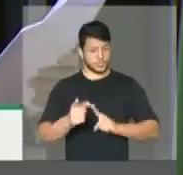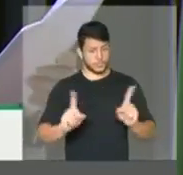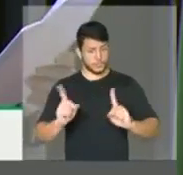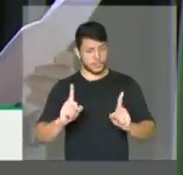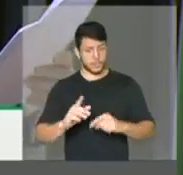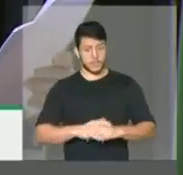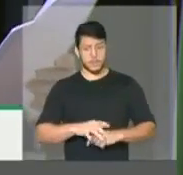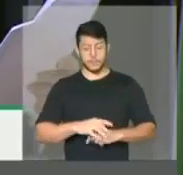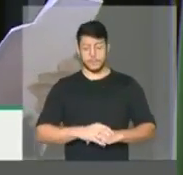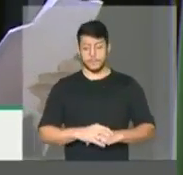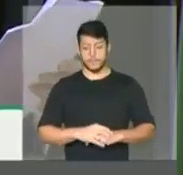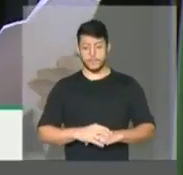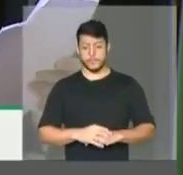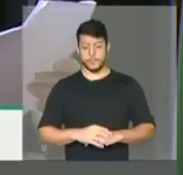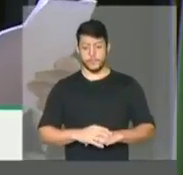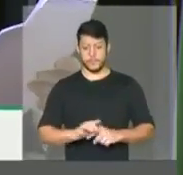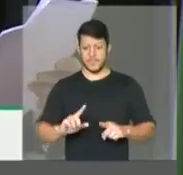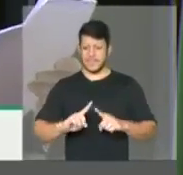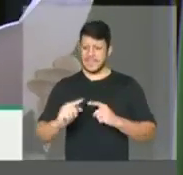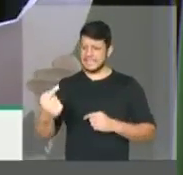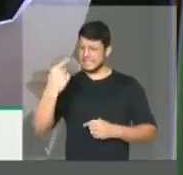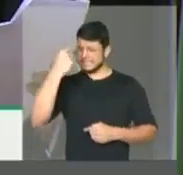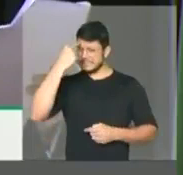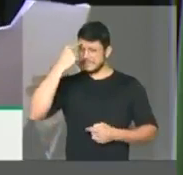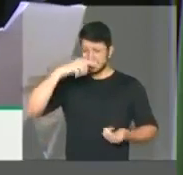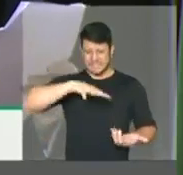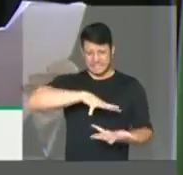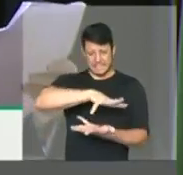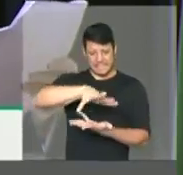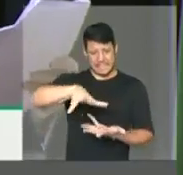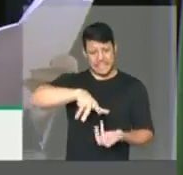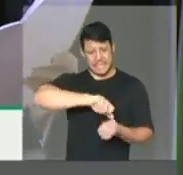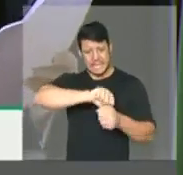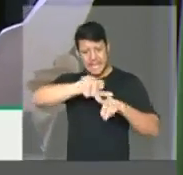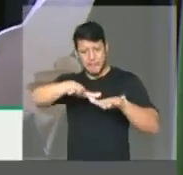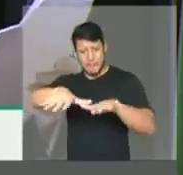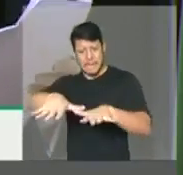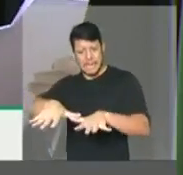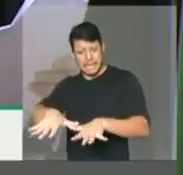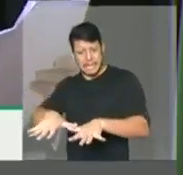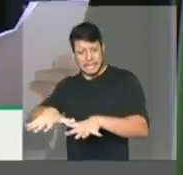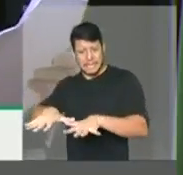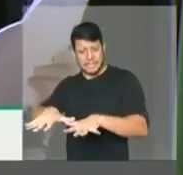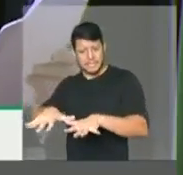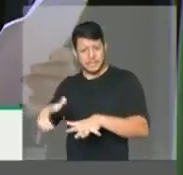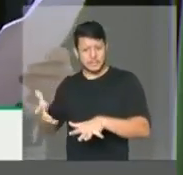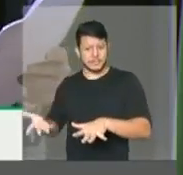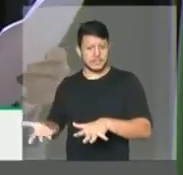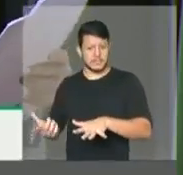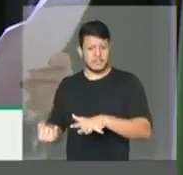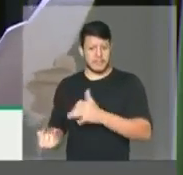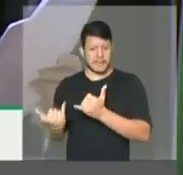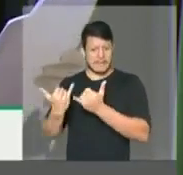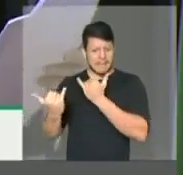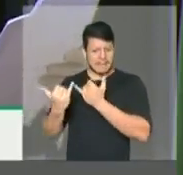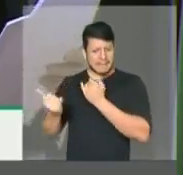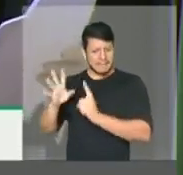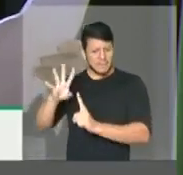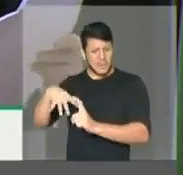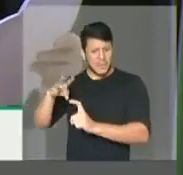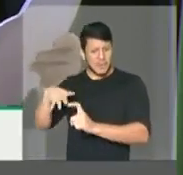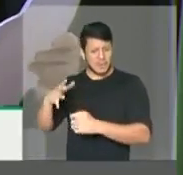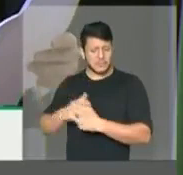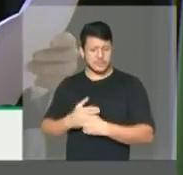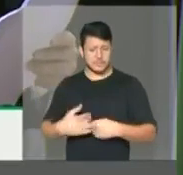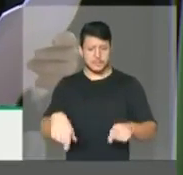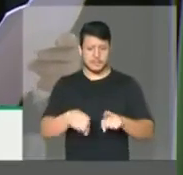ideias. Terra plana de uma direita estranha que flerta com o folclore, o passadismo